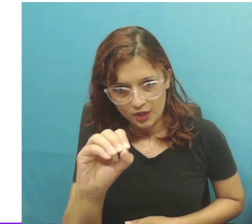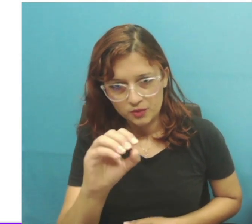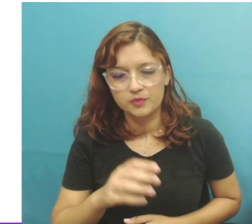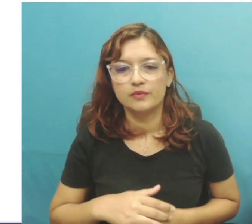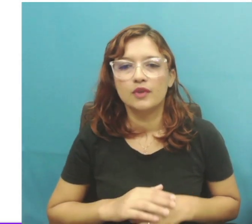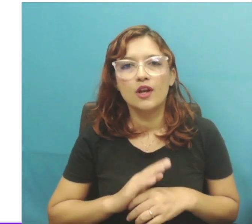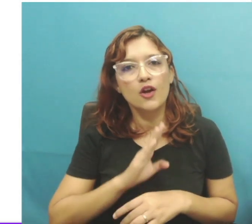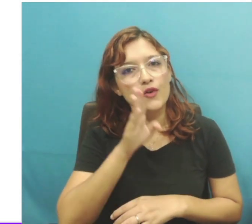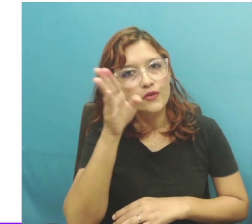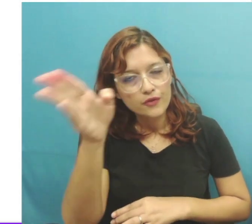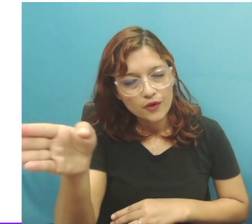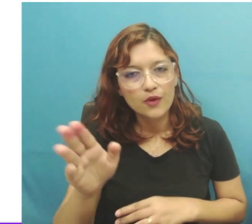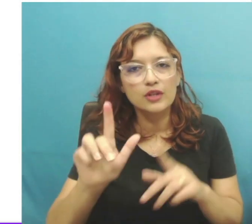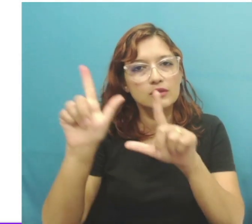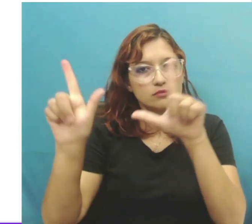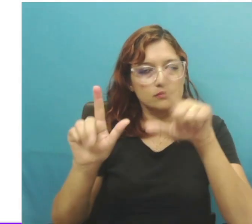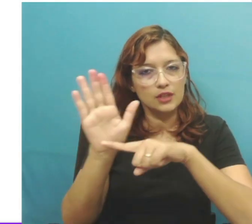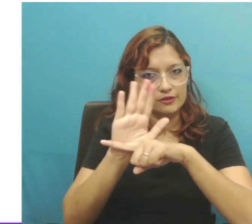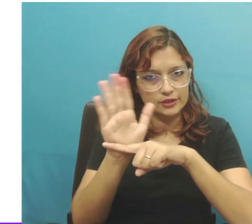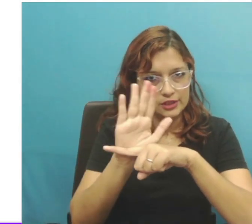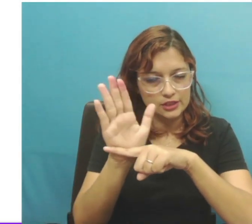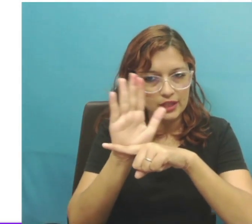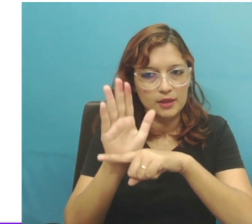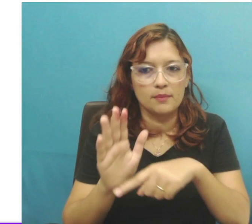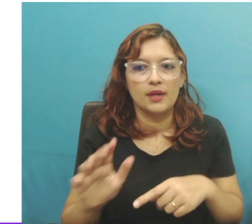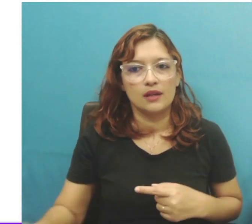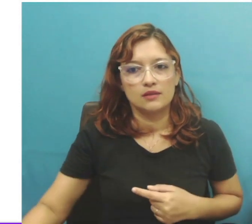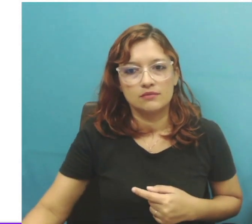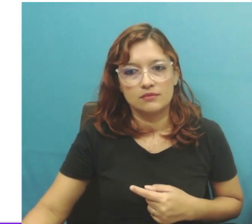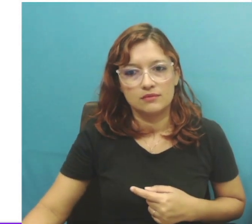Ó, João foi ao cinema